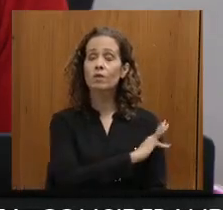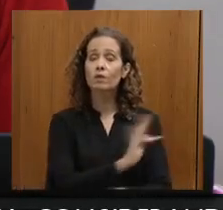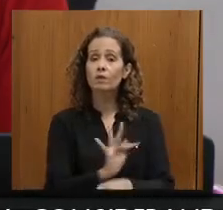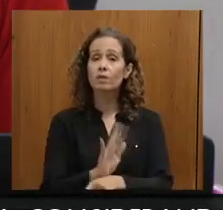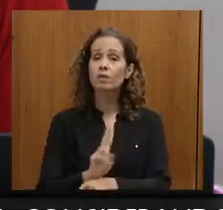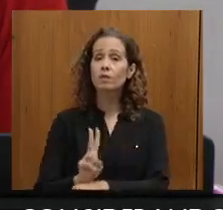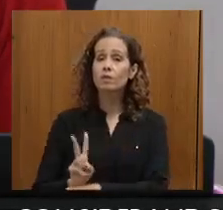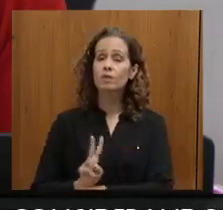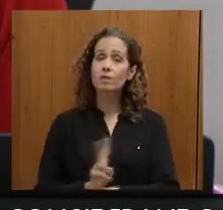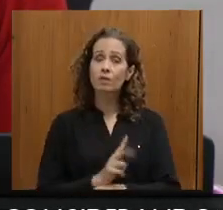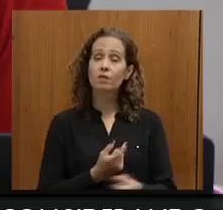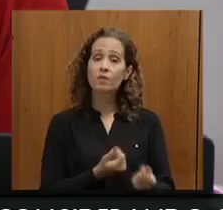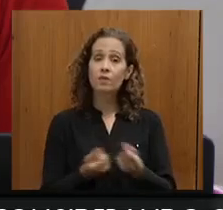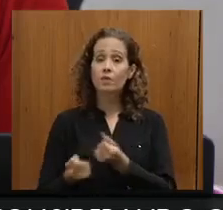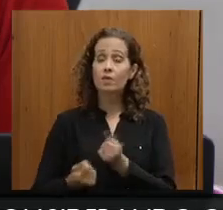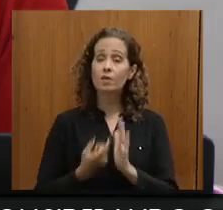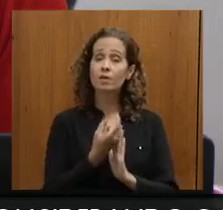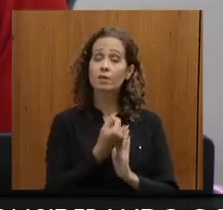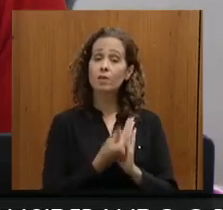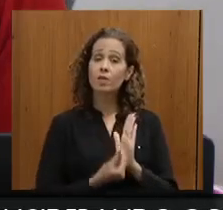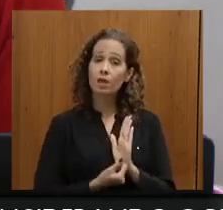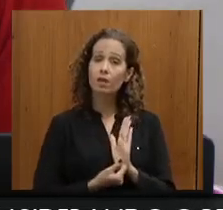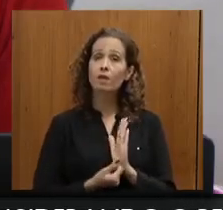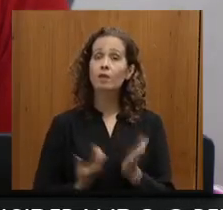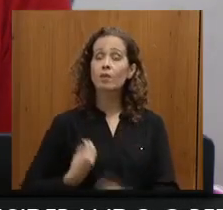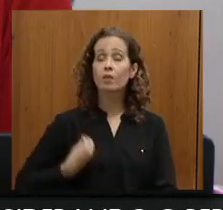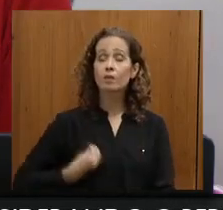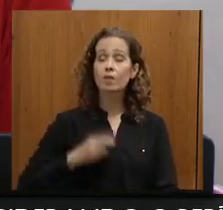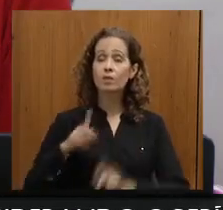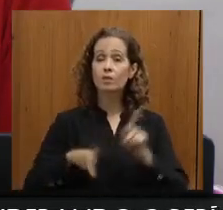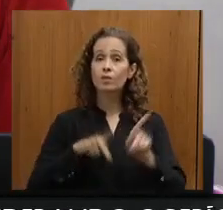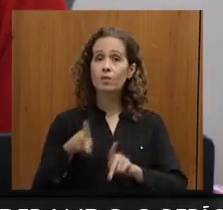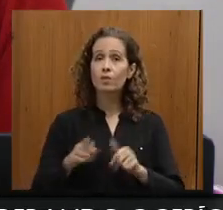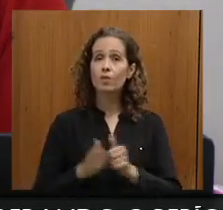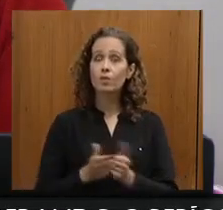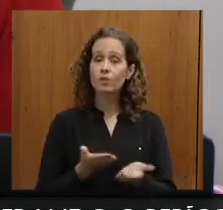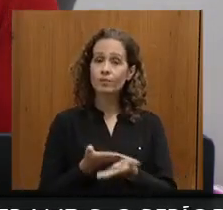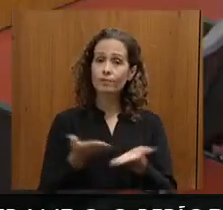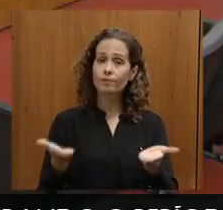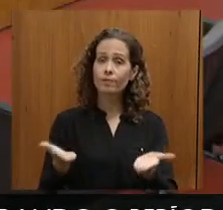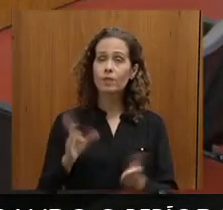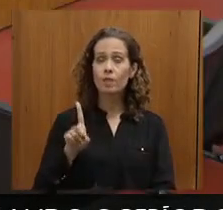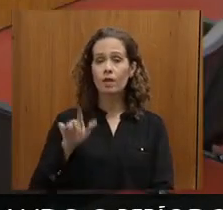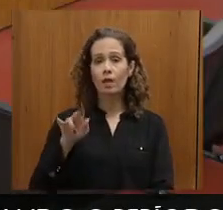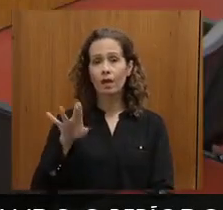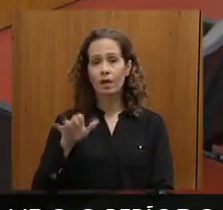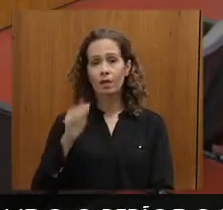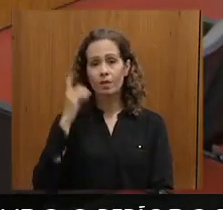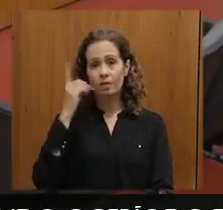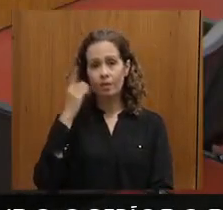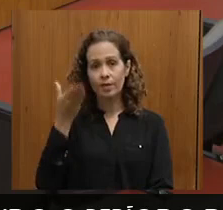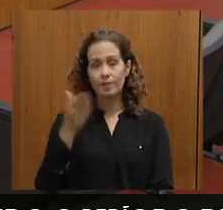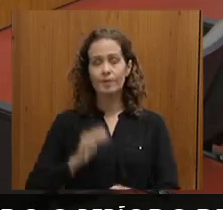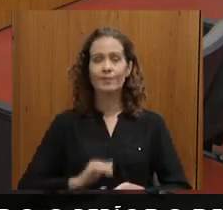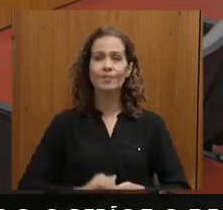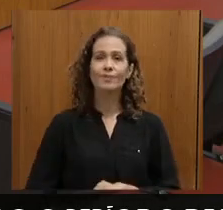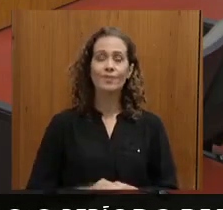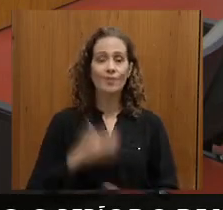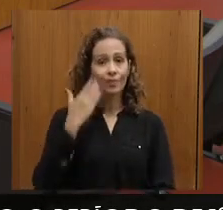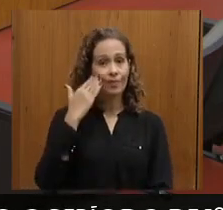e orçamentária e participação popular. Deputada Laura Serrano, presidência de V. Exª. Obrigada.